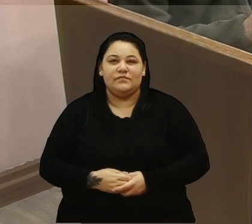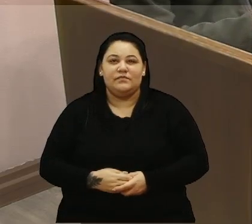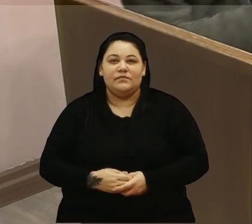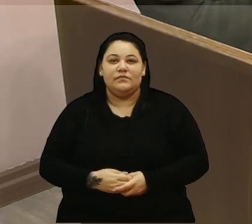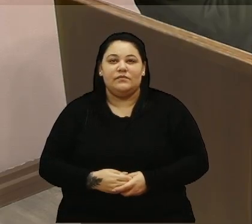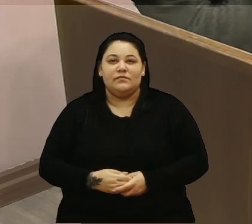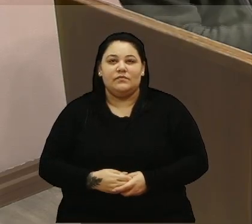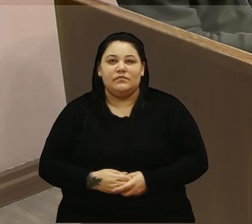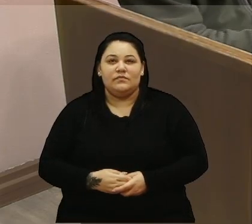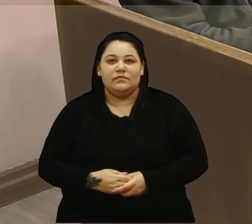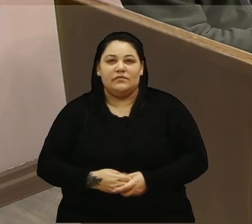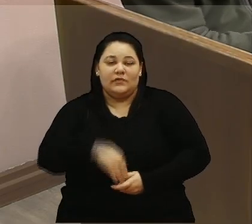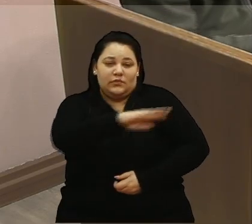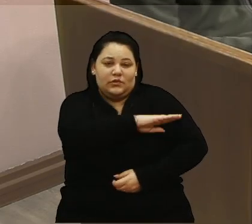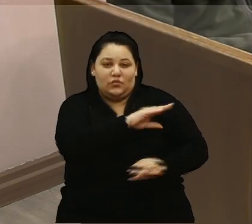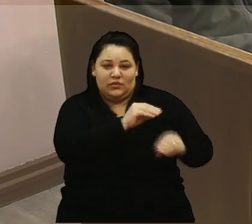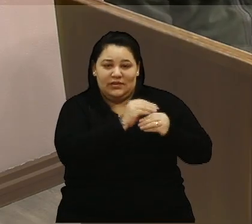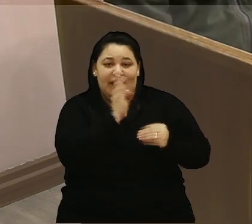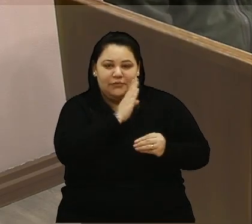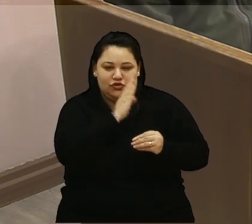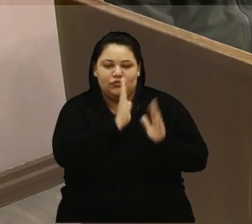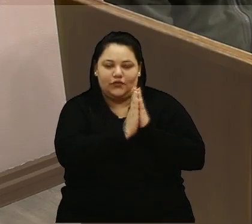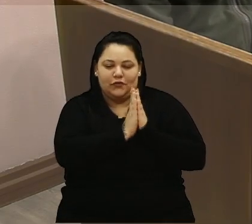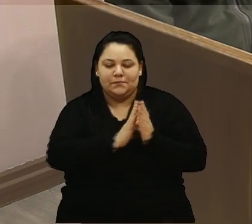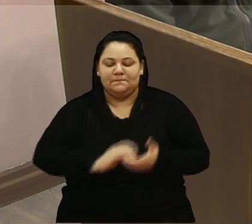capitão, ou bem rapidinho, capitão, de imediato.